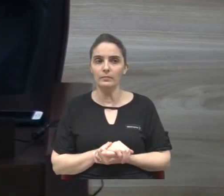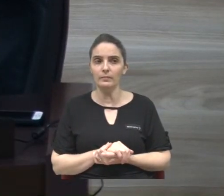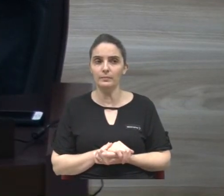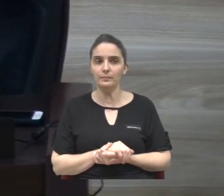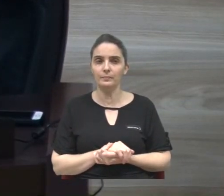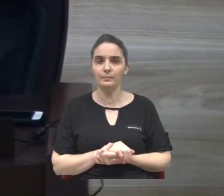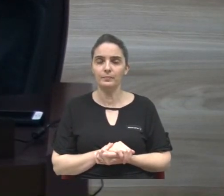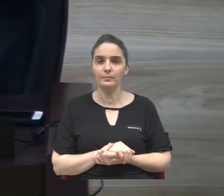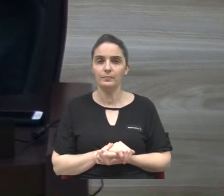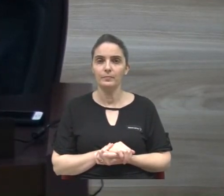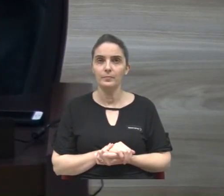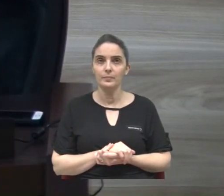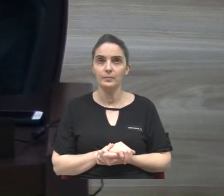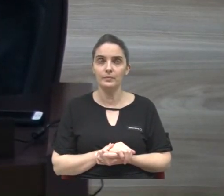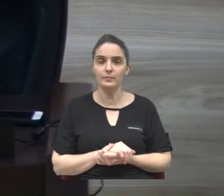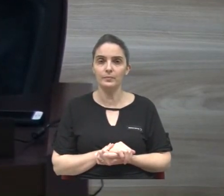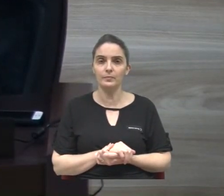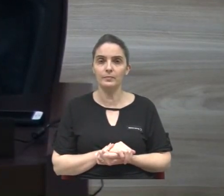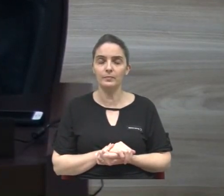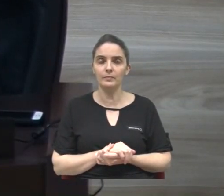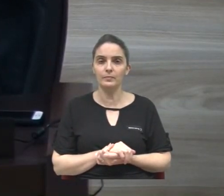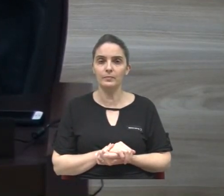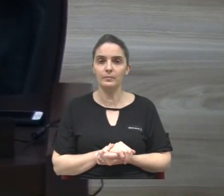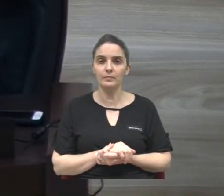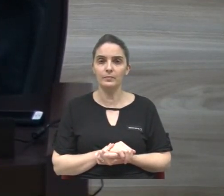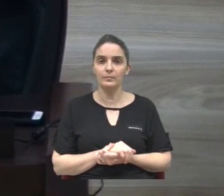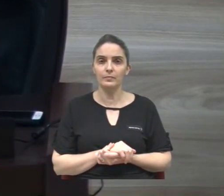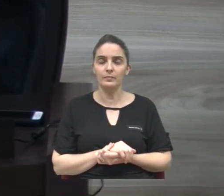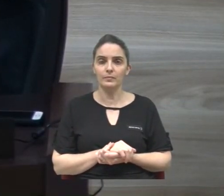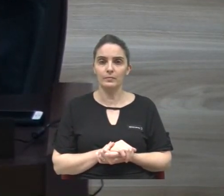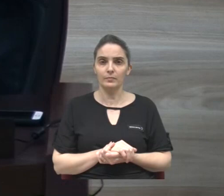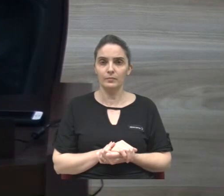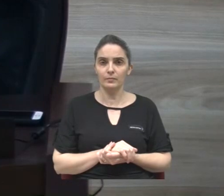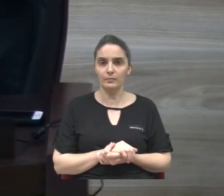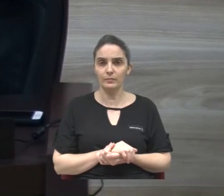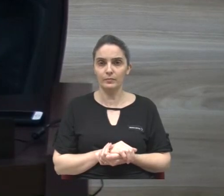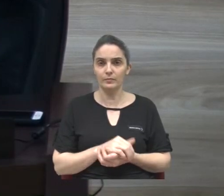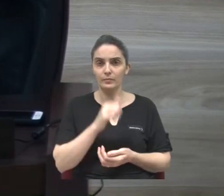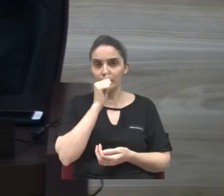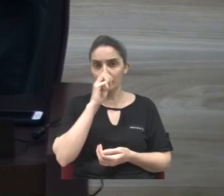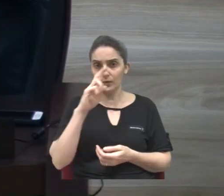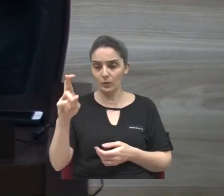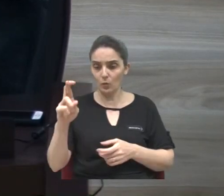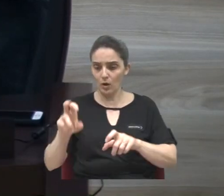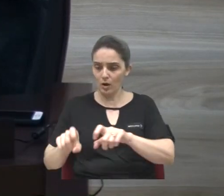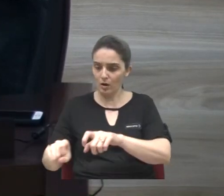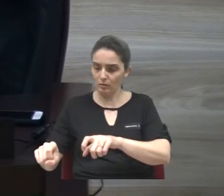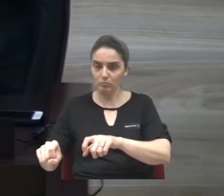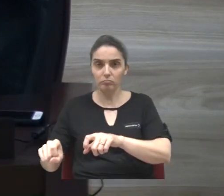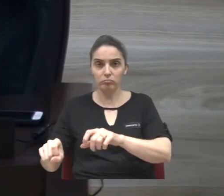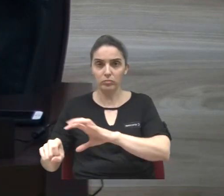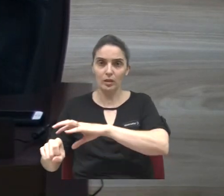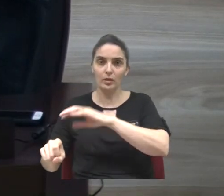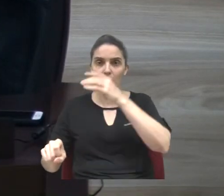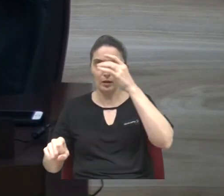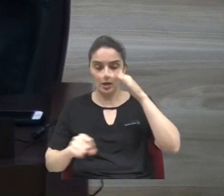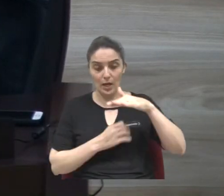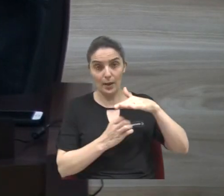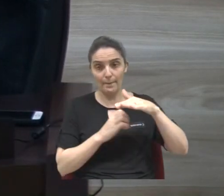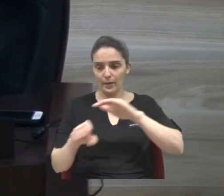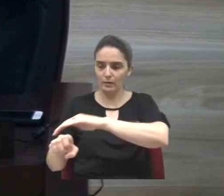Letra E. Retirada de dispositivo inibidor de ar dos hidrômetros, além de notificação e